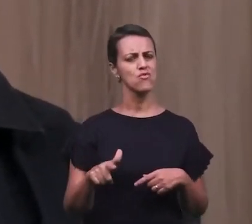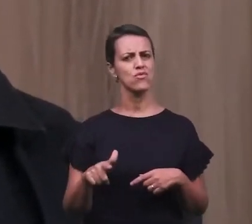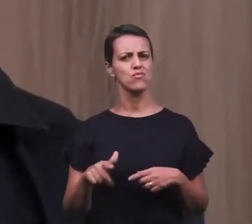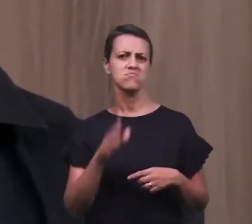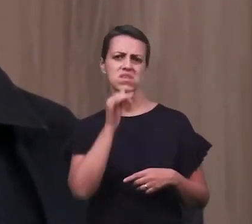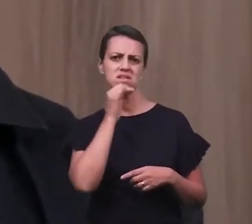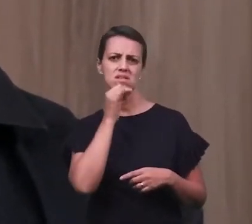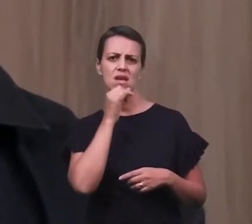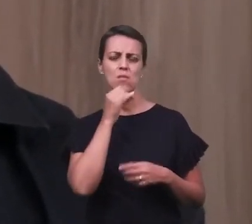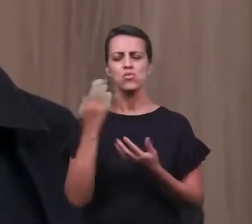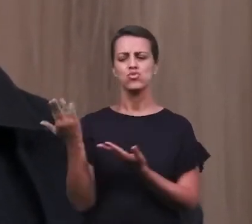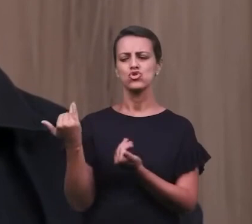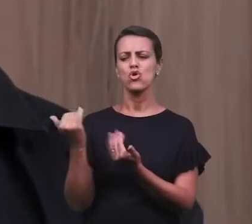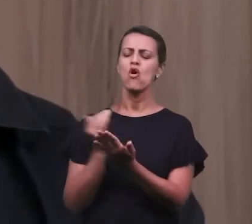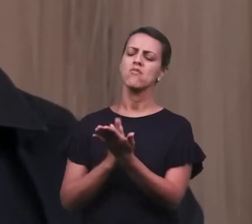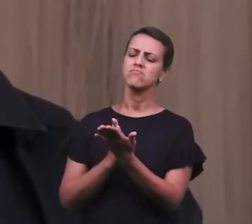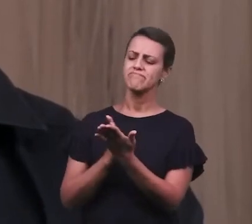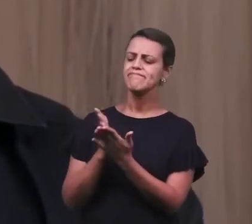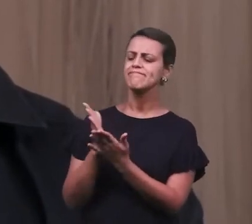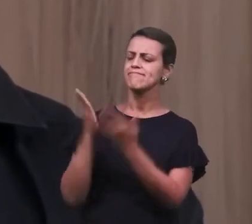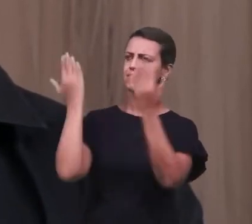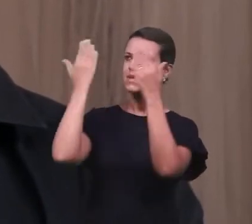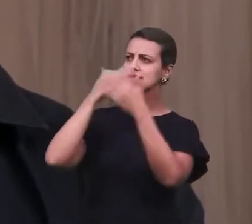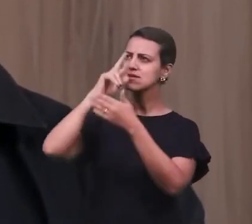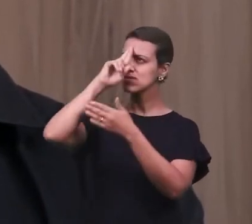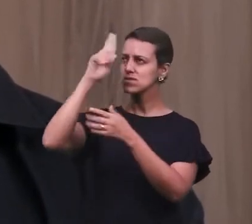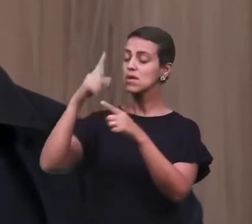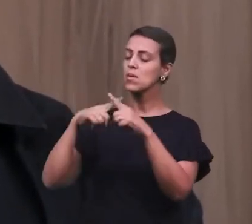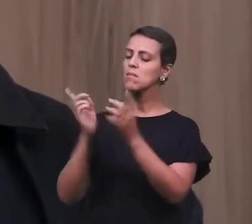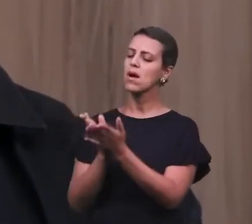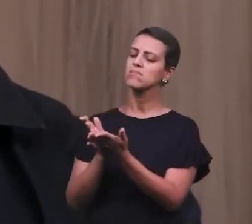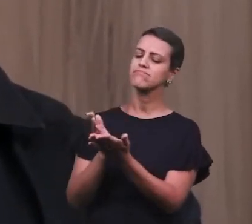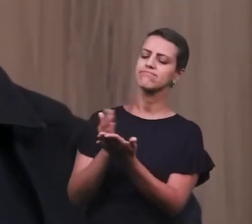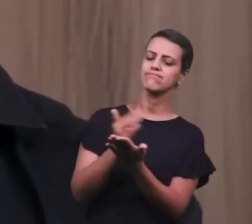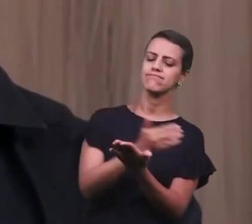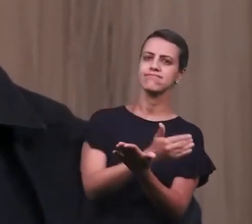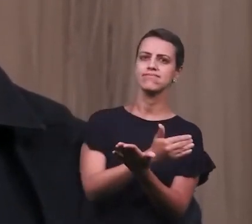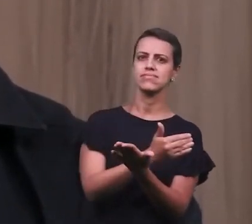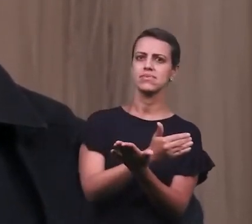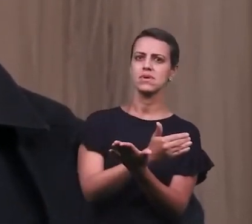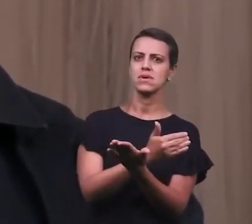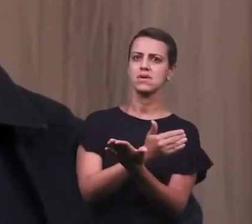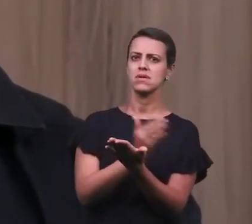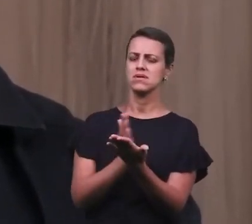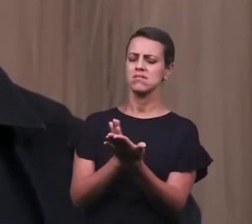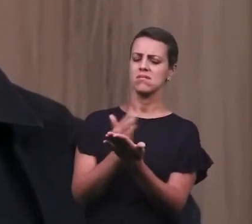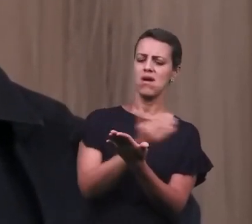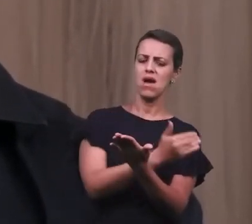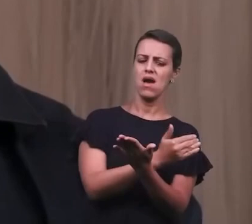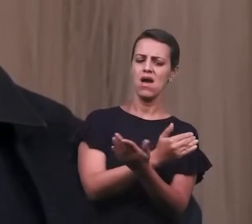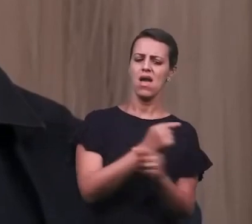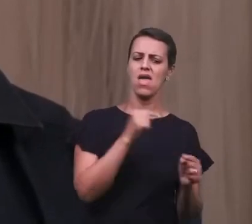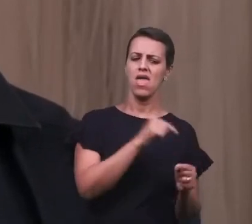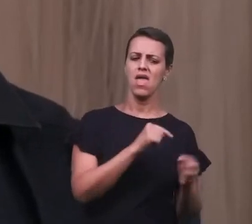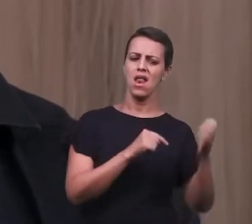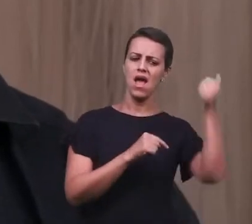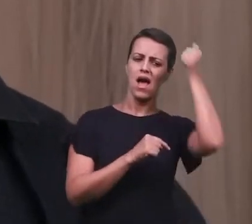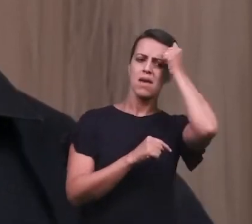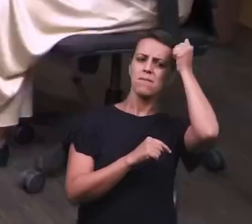Senhor e se desviou deles, de se arrepender e voltar para esse caminho, ser